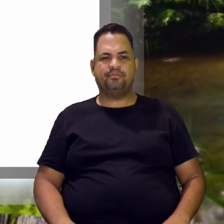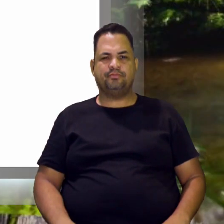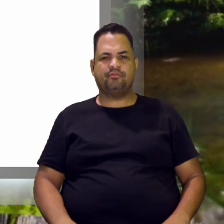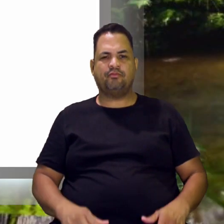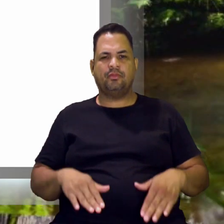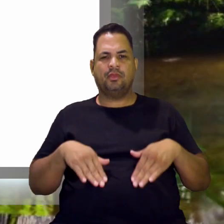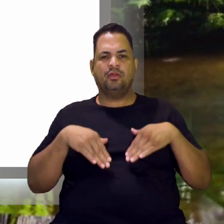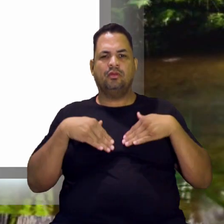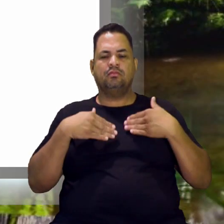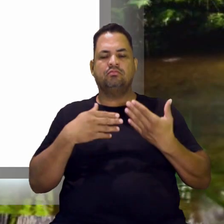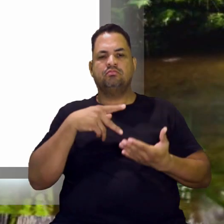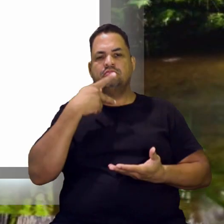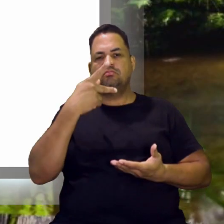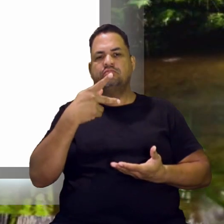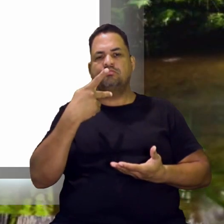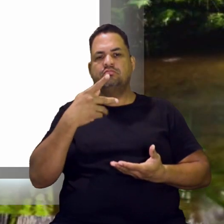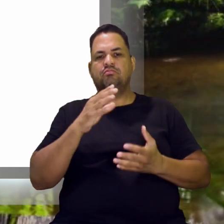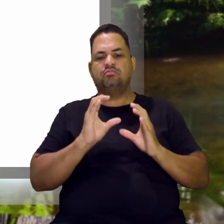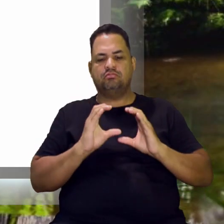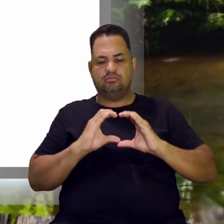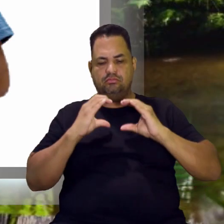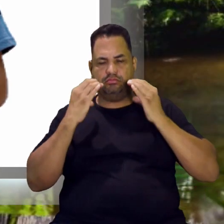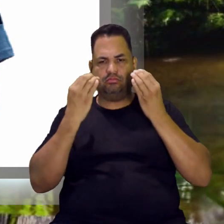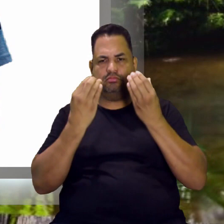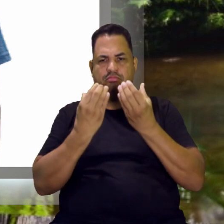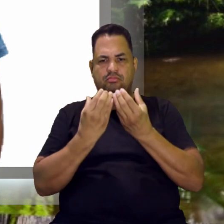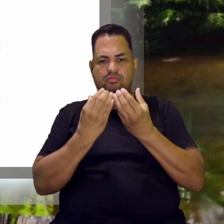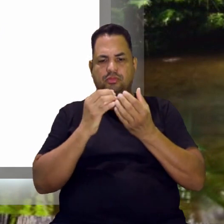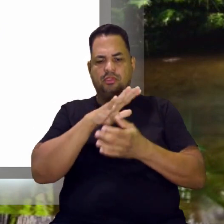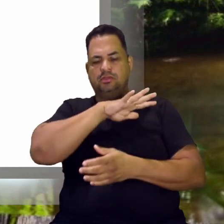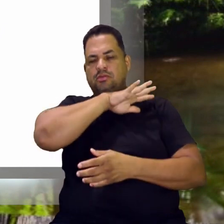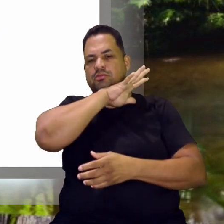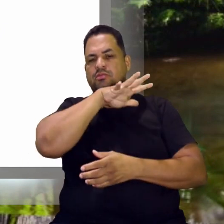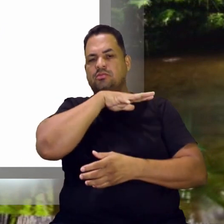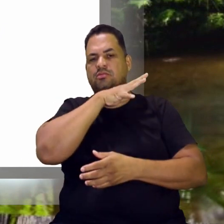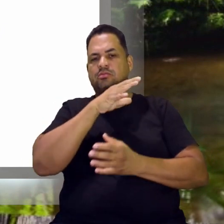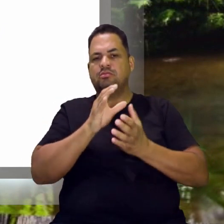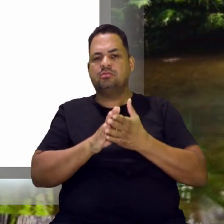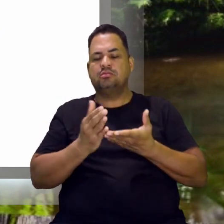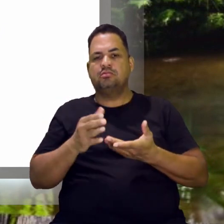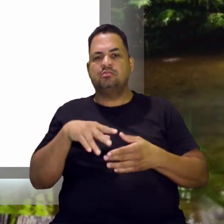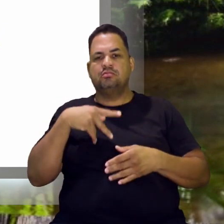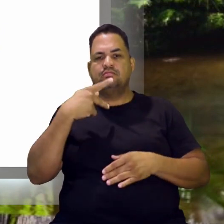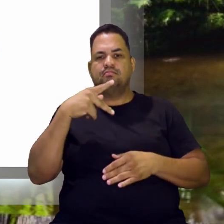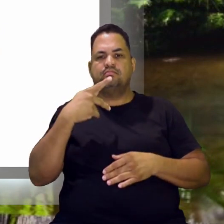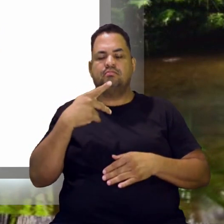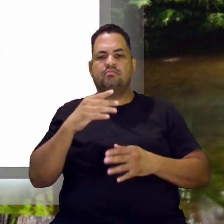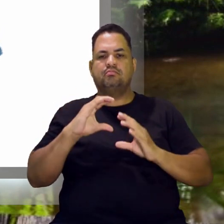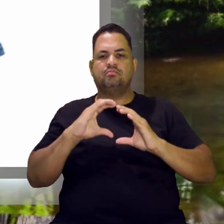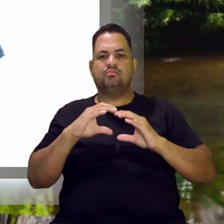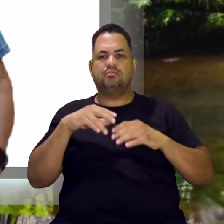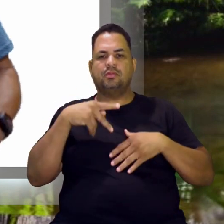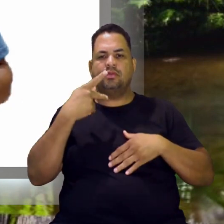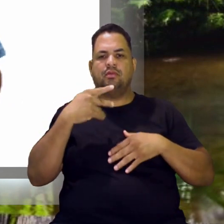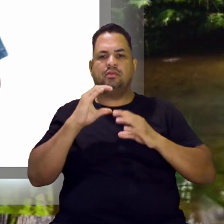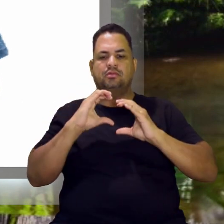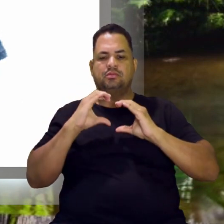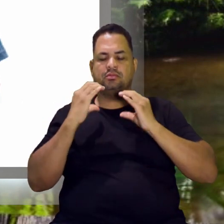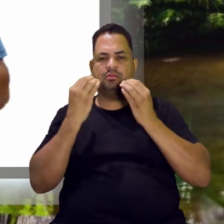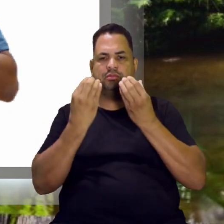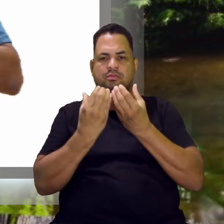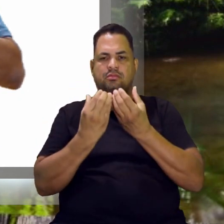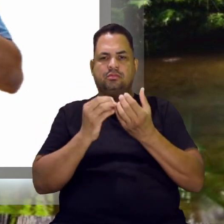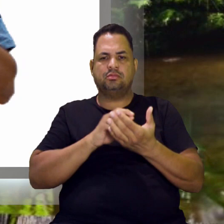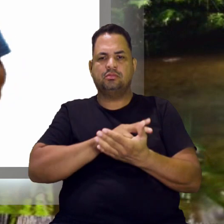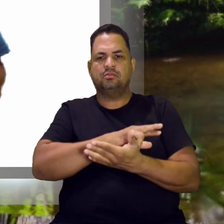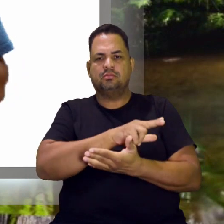Quando a gente fala que uma comunidade, eu falei isso na última aula, quando a gente diz que uma comunidade